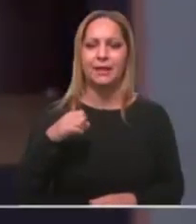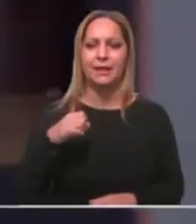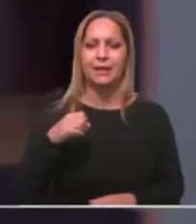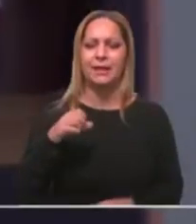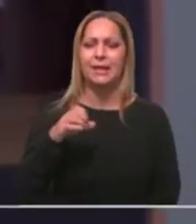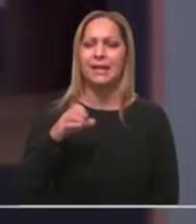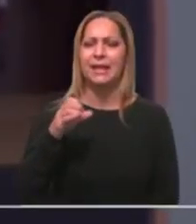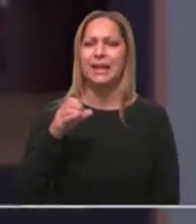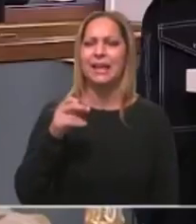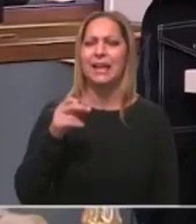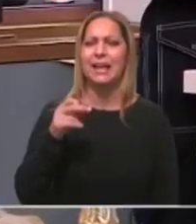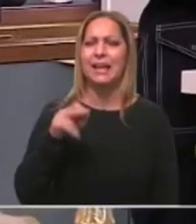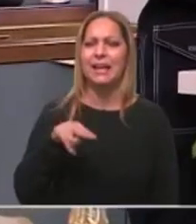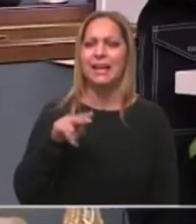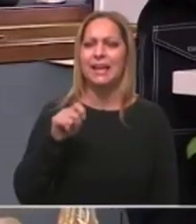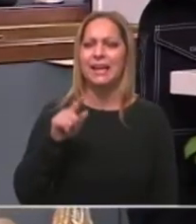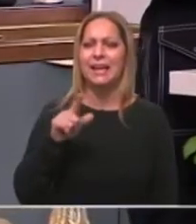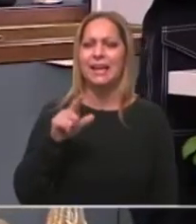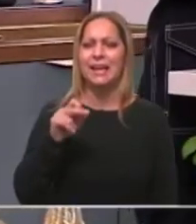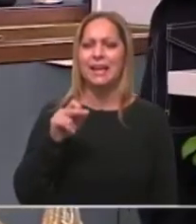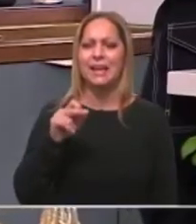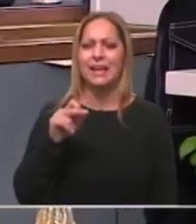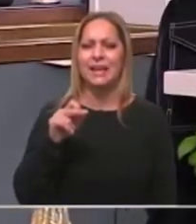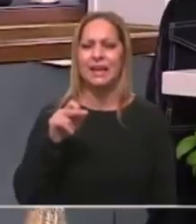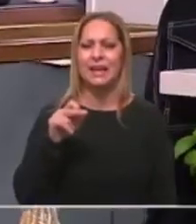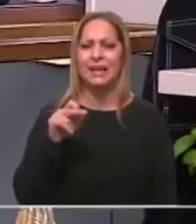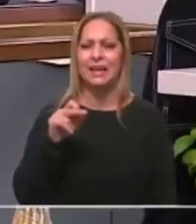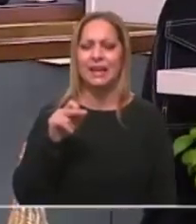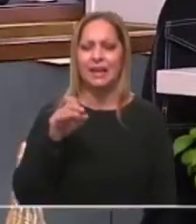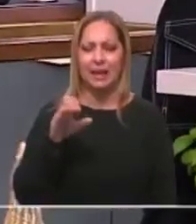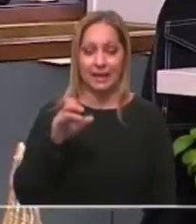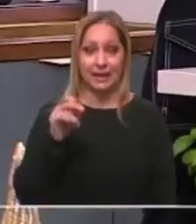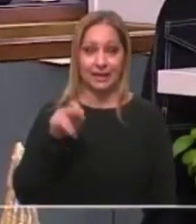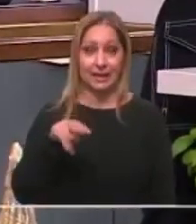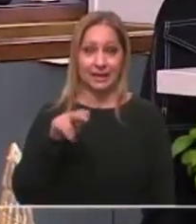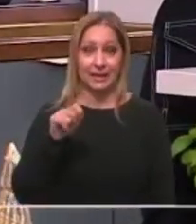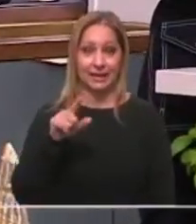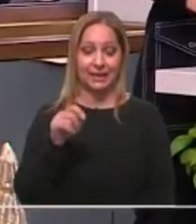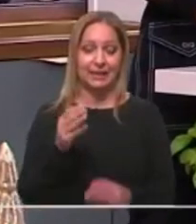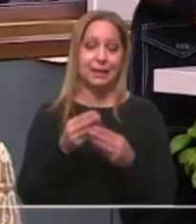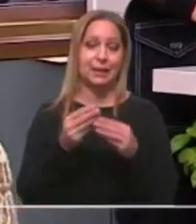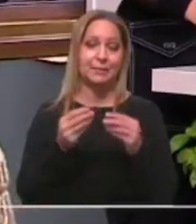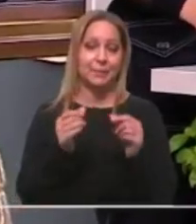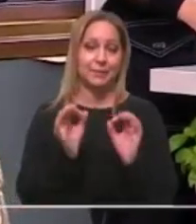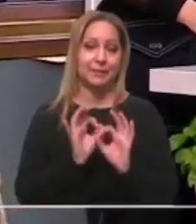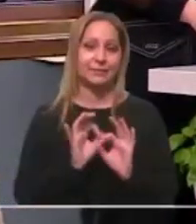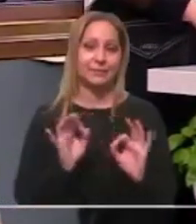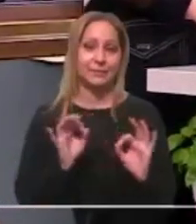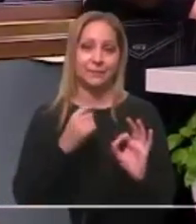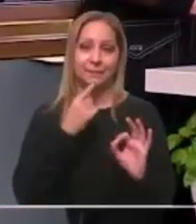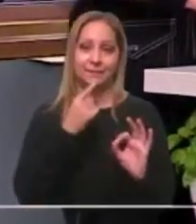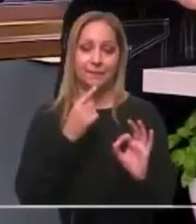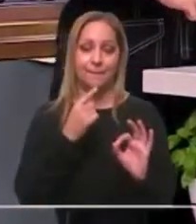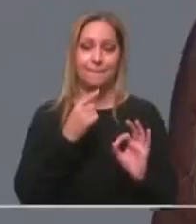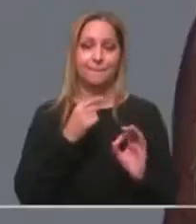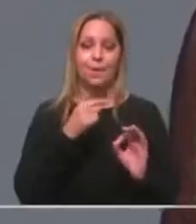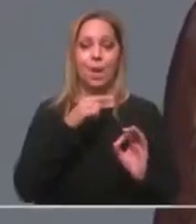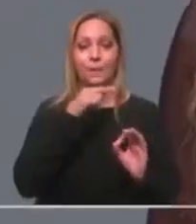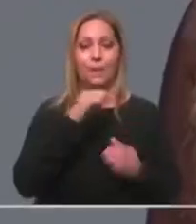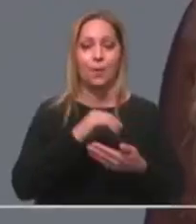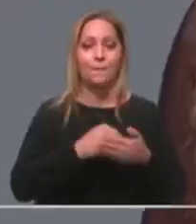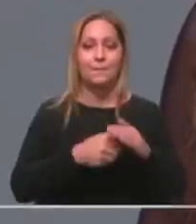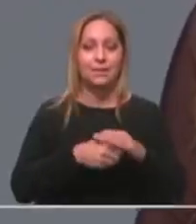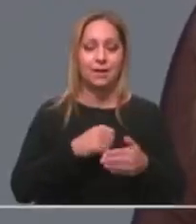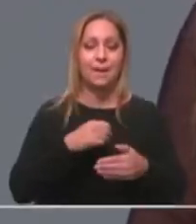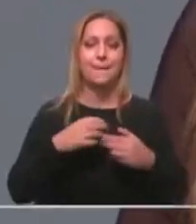uma canela? Não. Então, uma é uma canela. Canela. Uma canela. É uma maneira chique de dizer pastel de bacalhau. Pronto. Ah! Pá. Não,